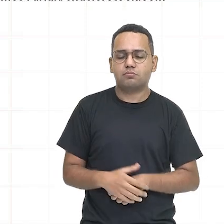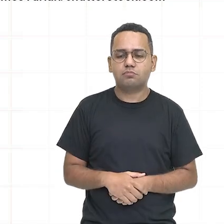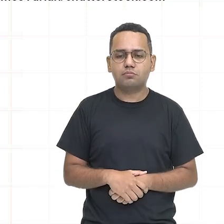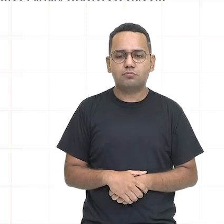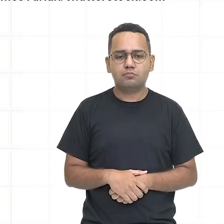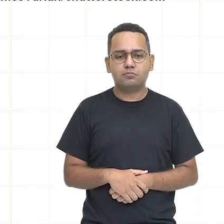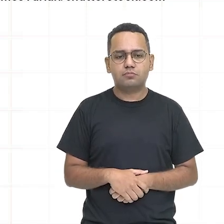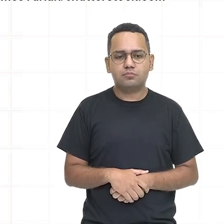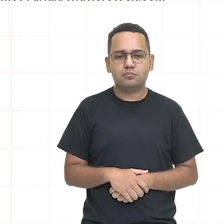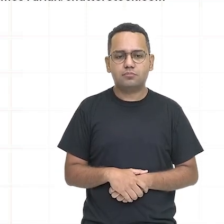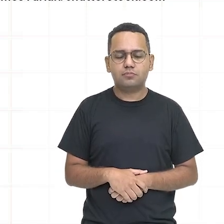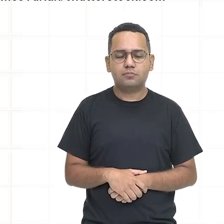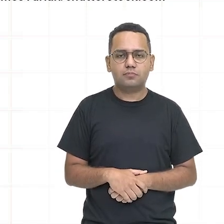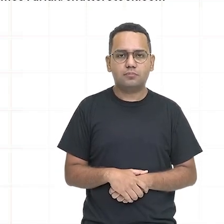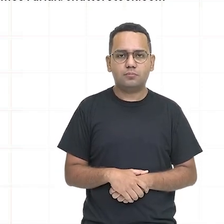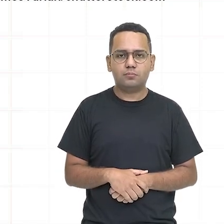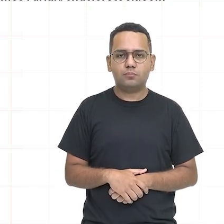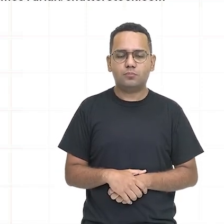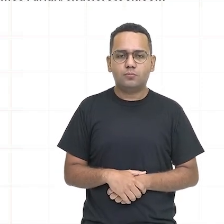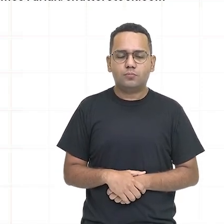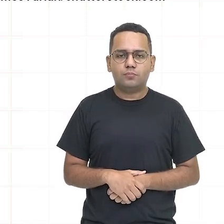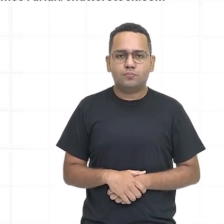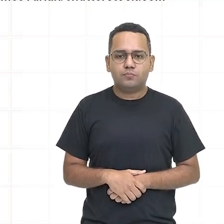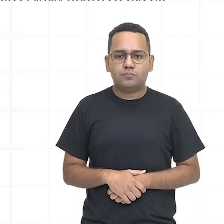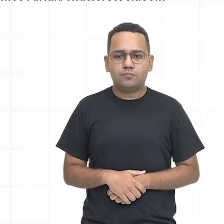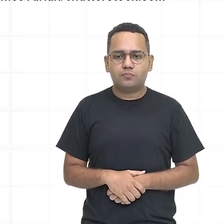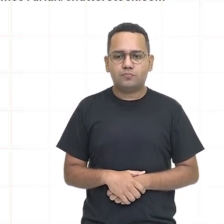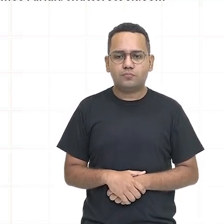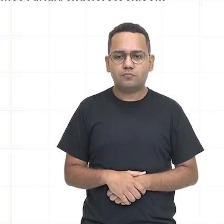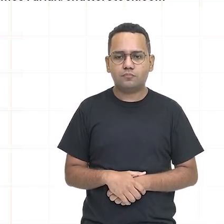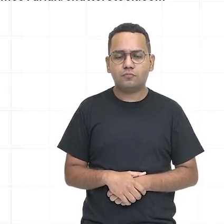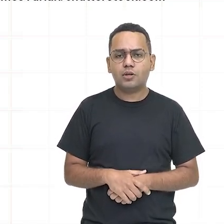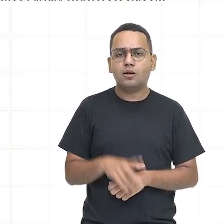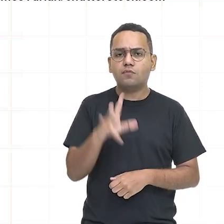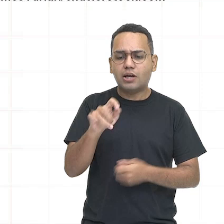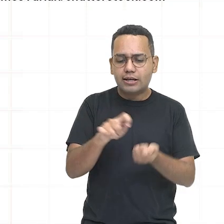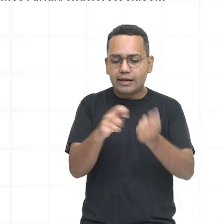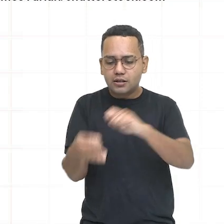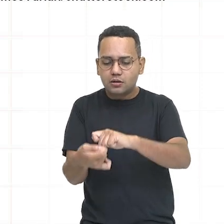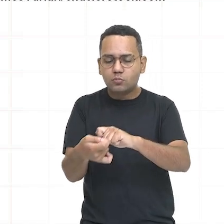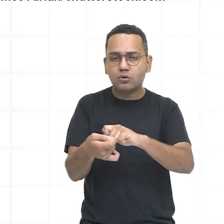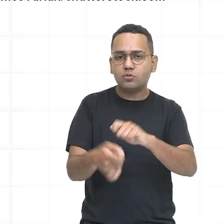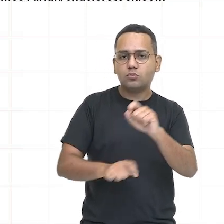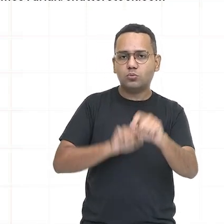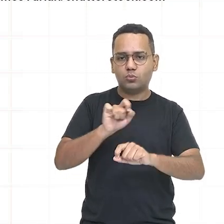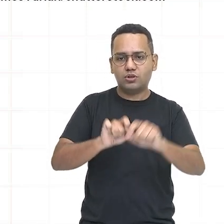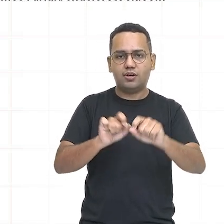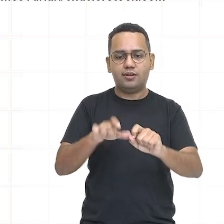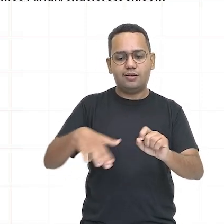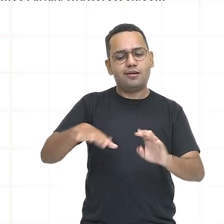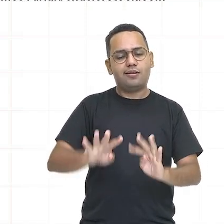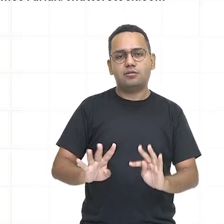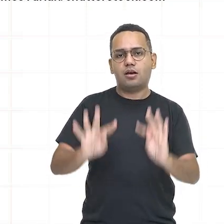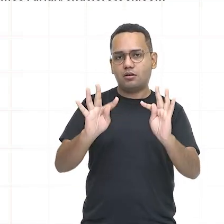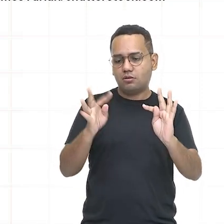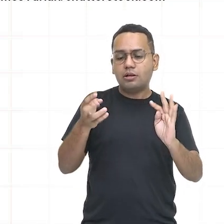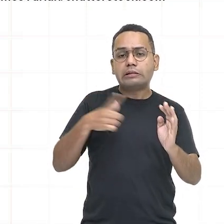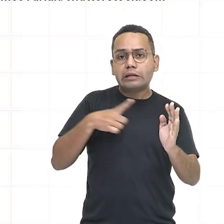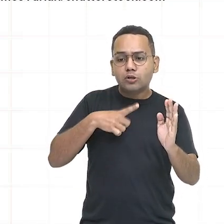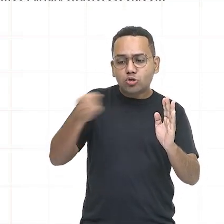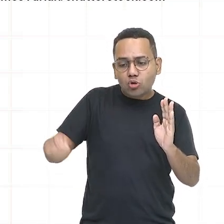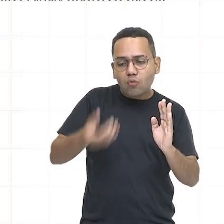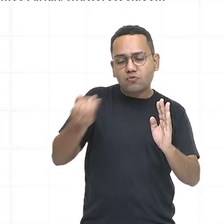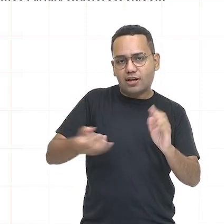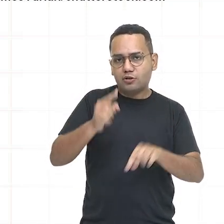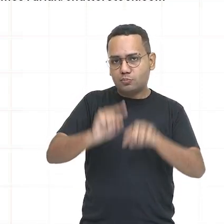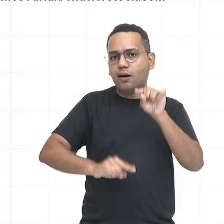parte da União Europeia, eles começam, né, a se adequar ainda mais em relação à parte tecnológica. Mas para